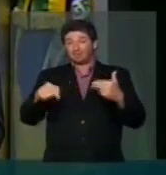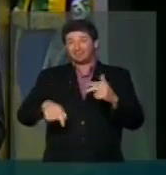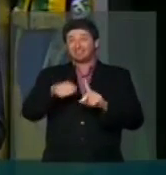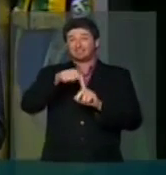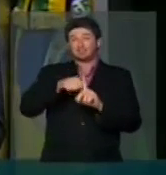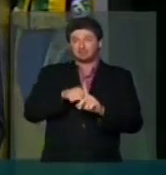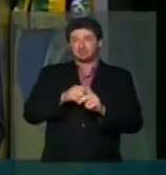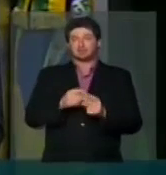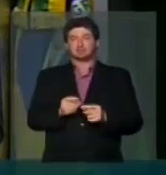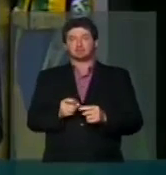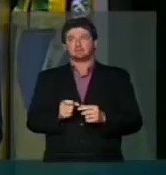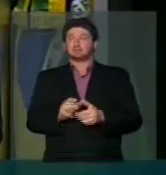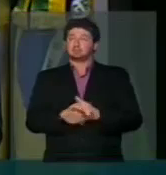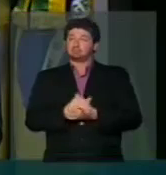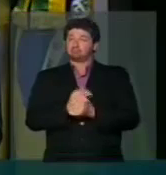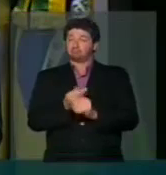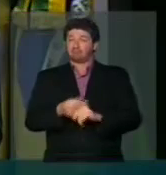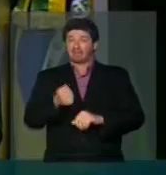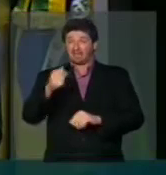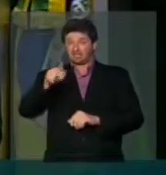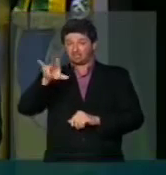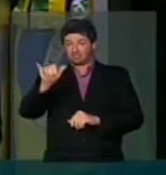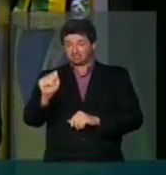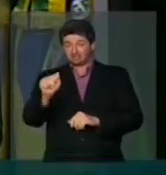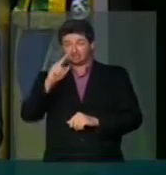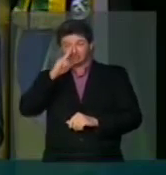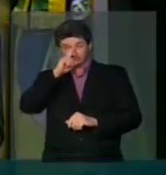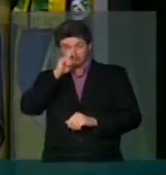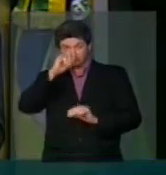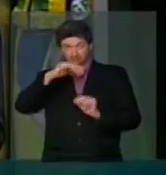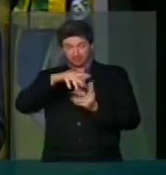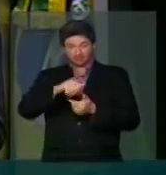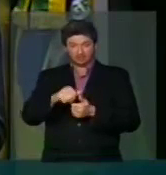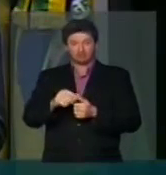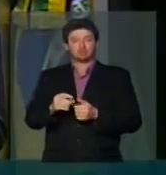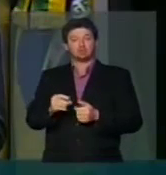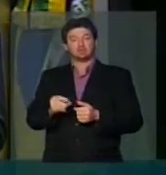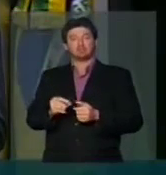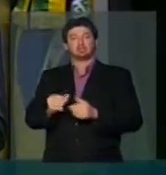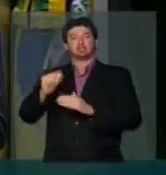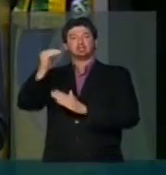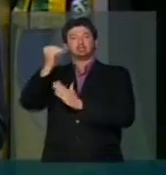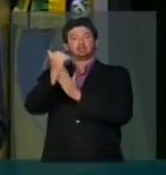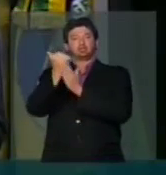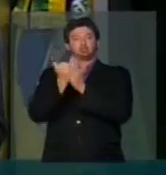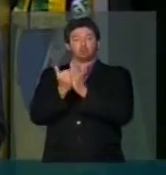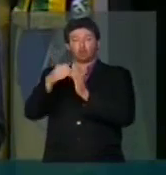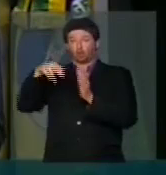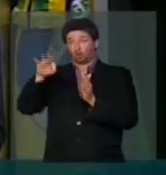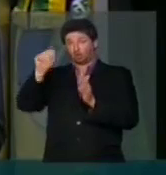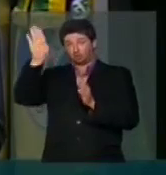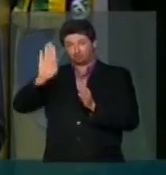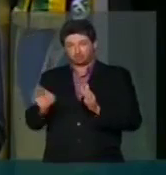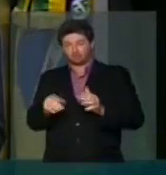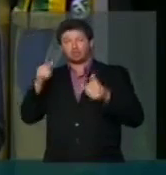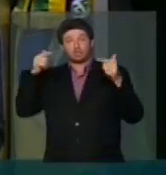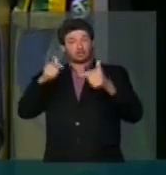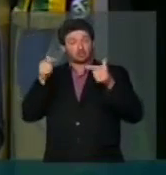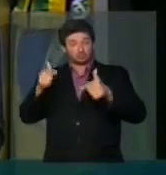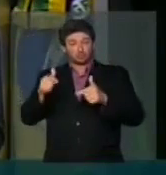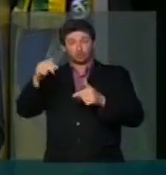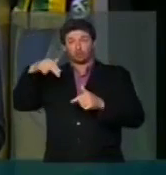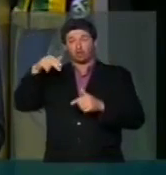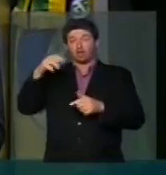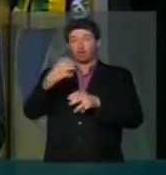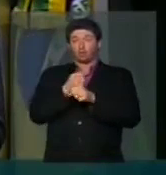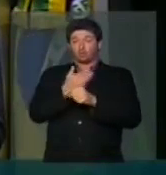mês. As agências de avaliação e risco internacionais rebaixaram a nota do Brasil, criticaram nossas contas públicas, a notícia foi